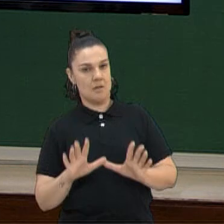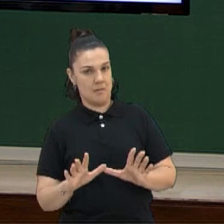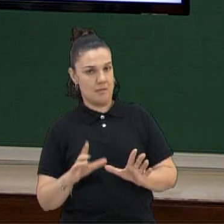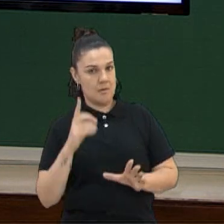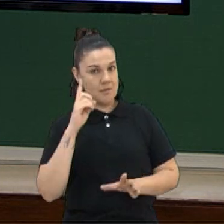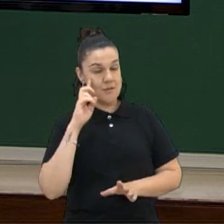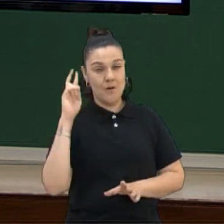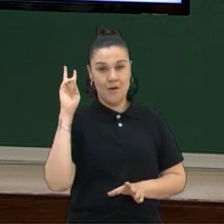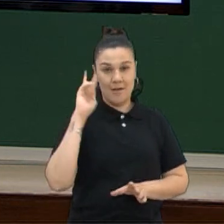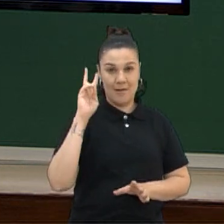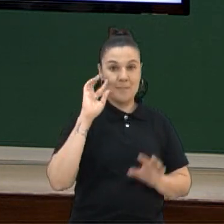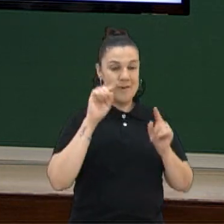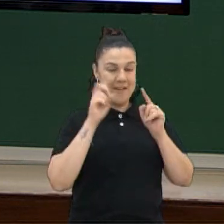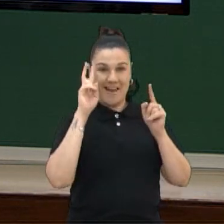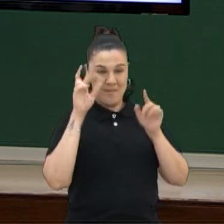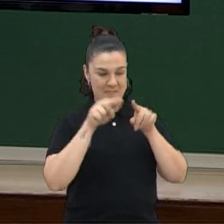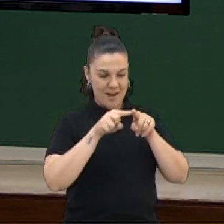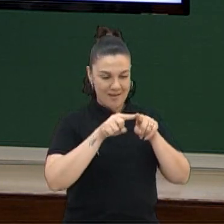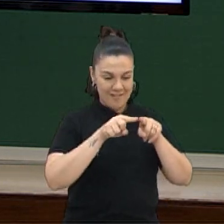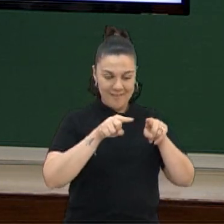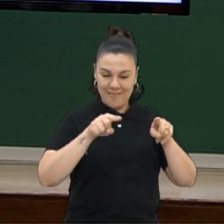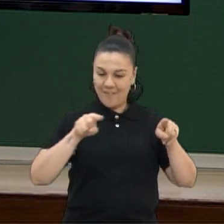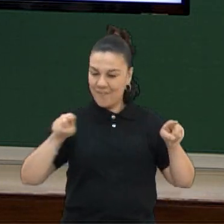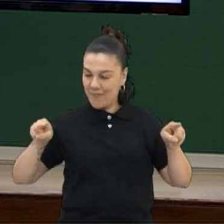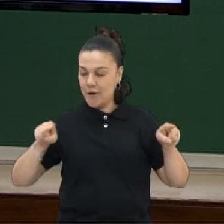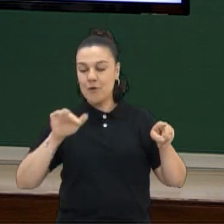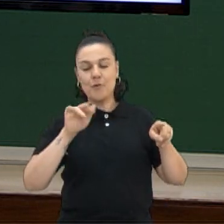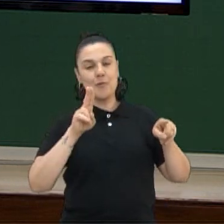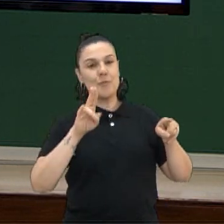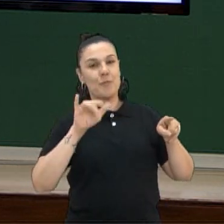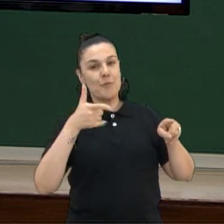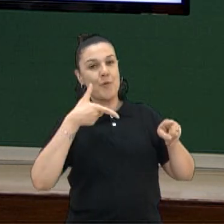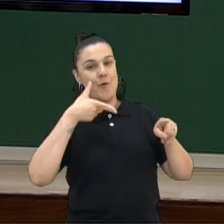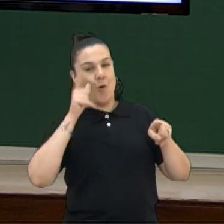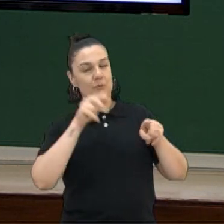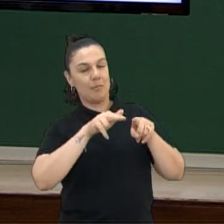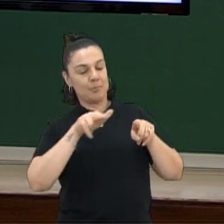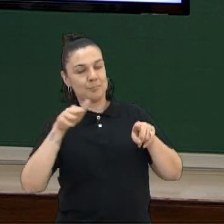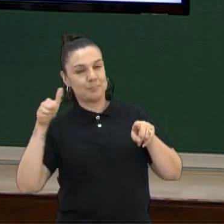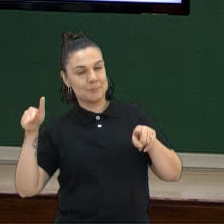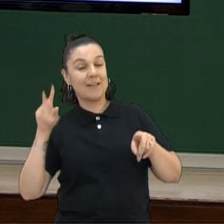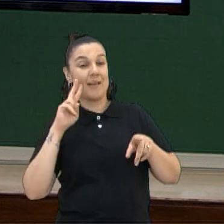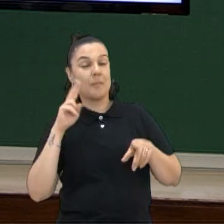só lembrar daquela fila de eletronegatividade, né? Fui ontem,